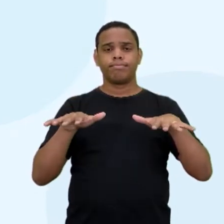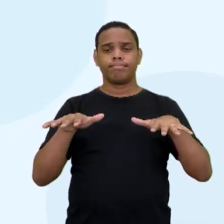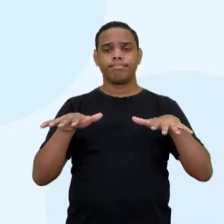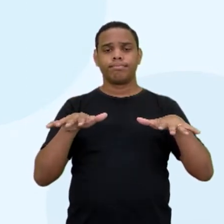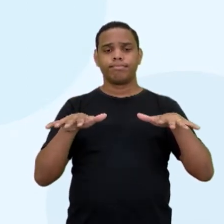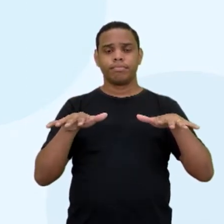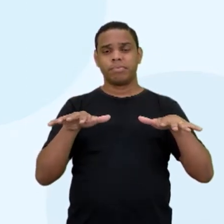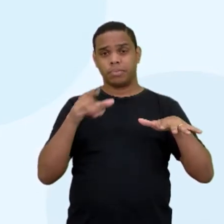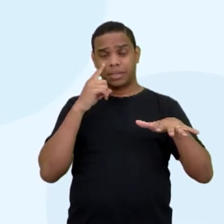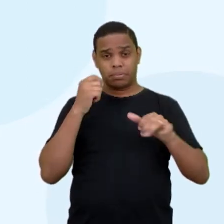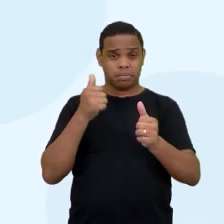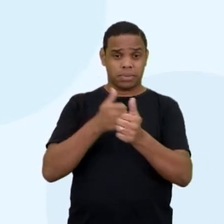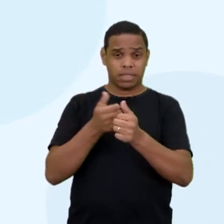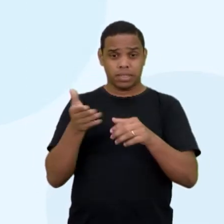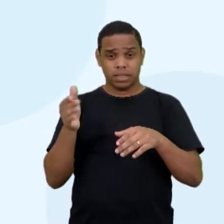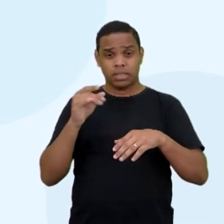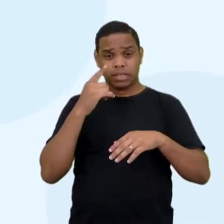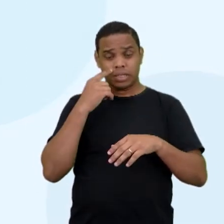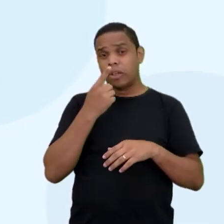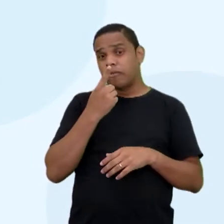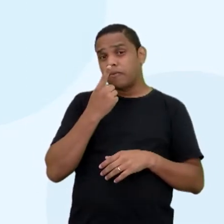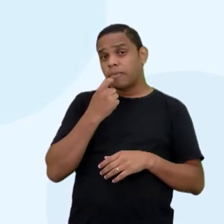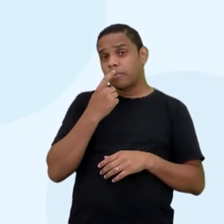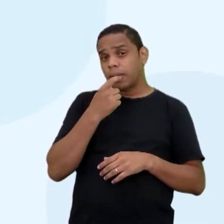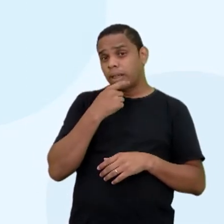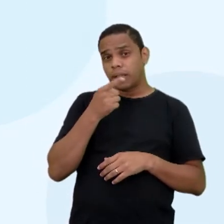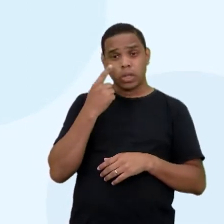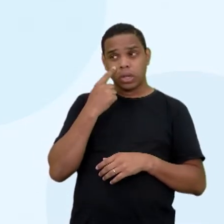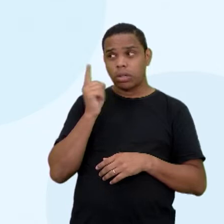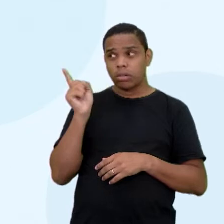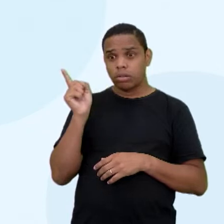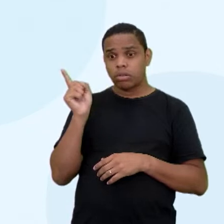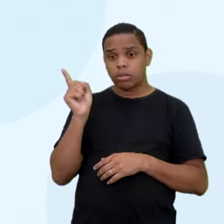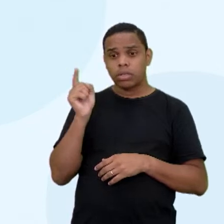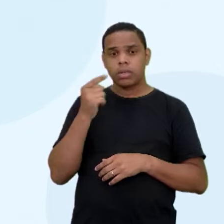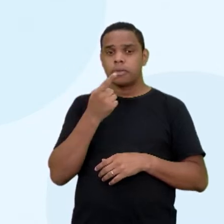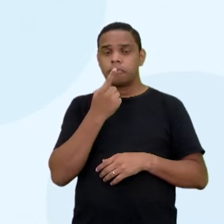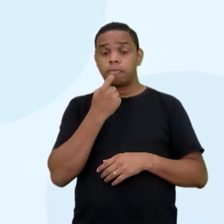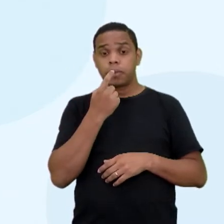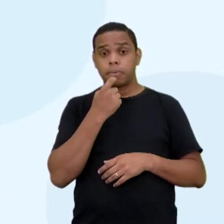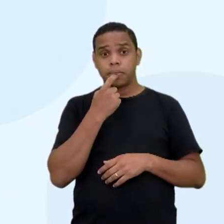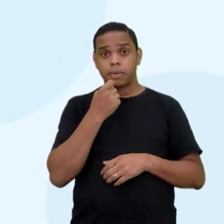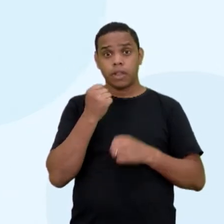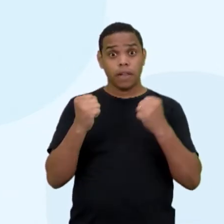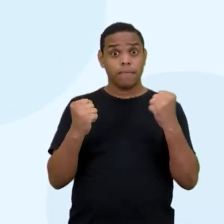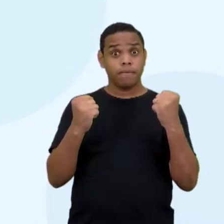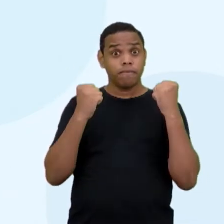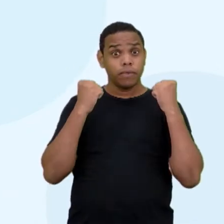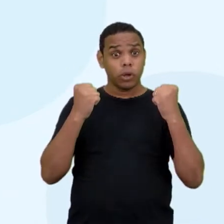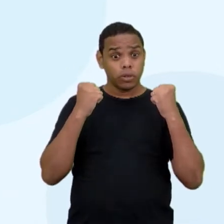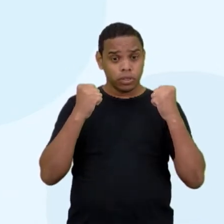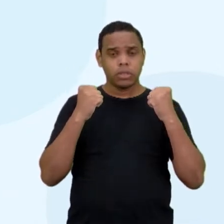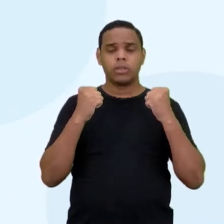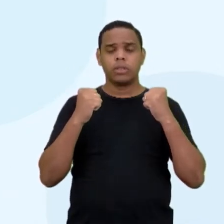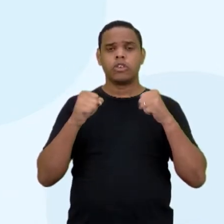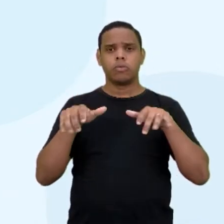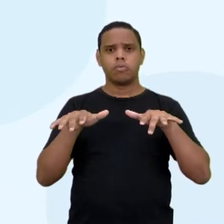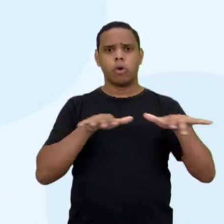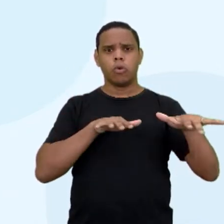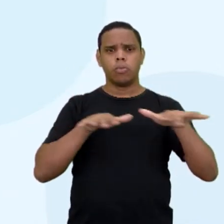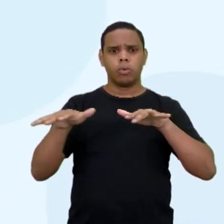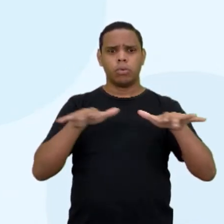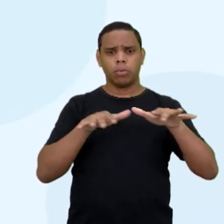Mas observando aí as partes mais avermelhadas, né, com uma intensidade muito mais forte do que as outras. Então